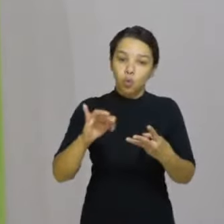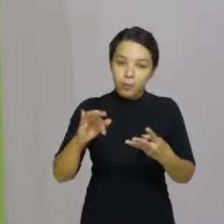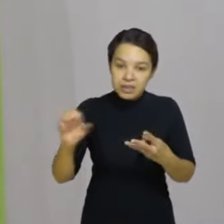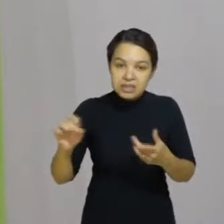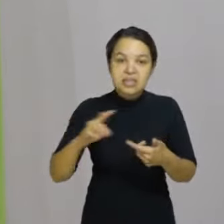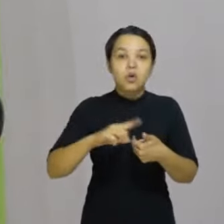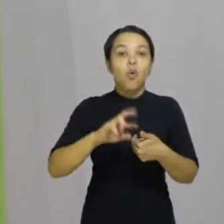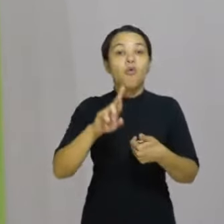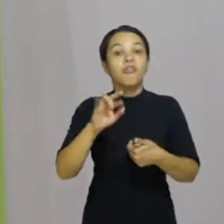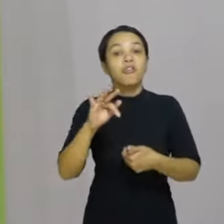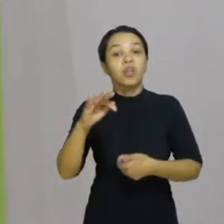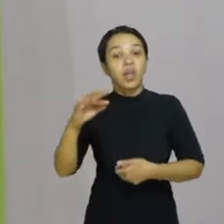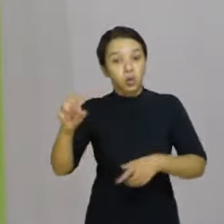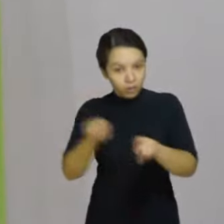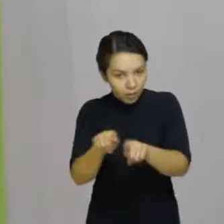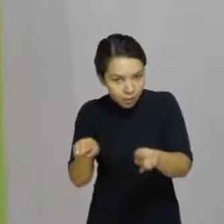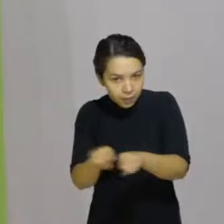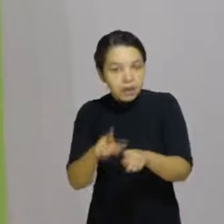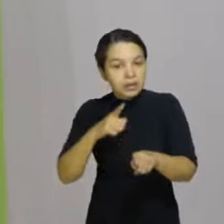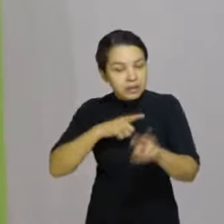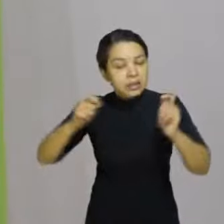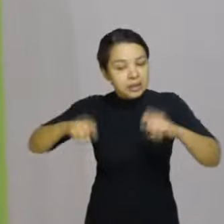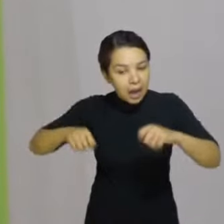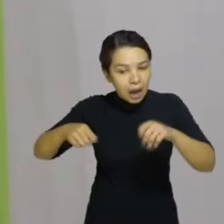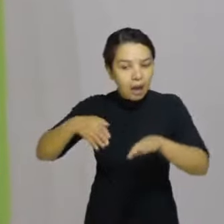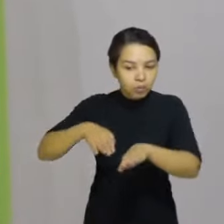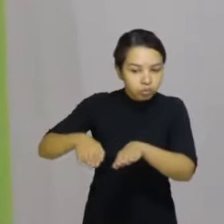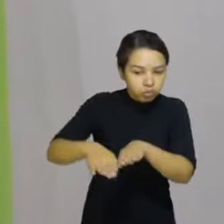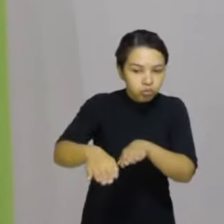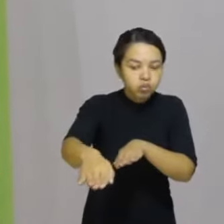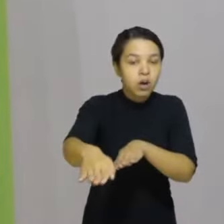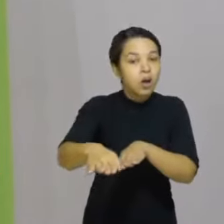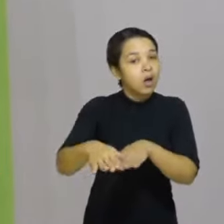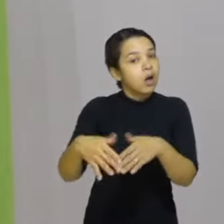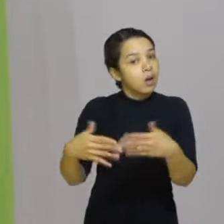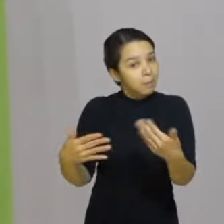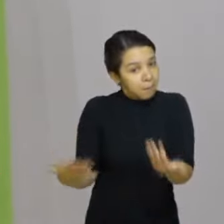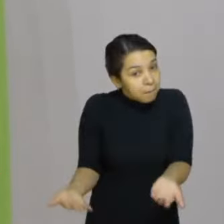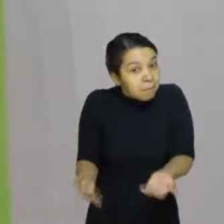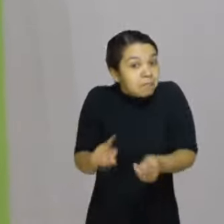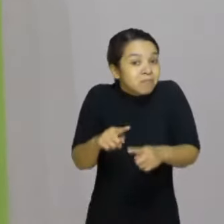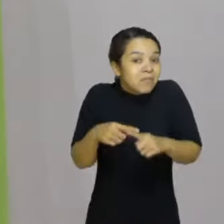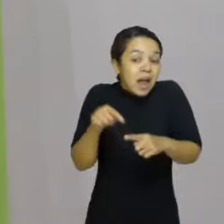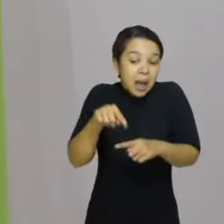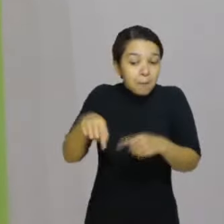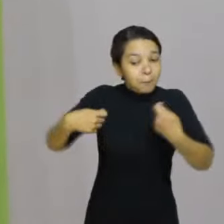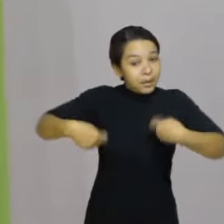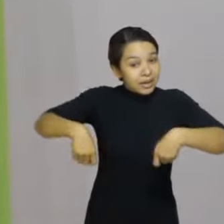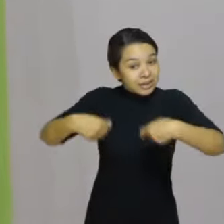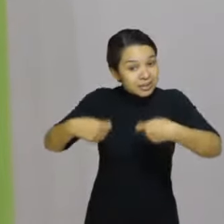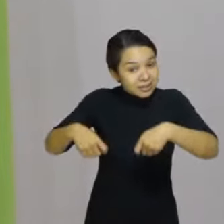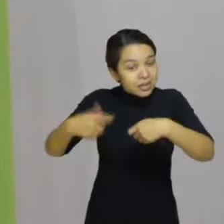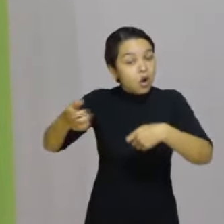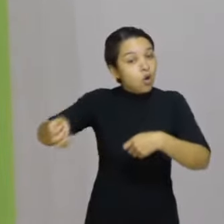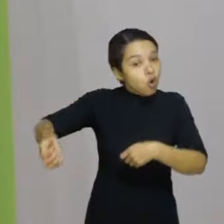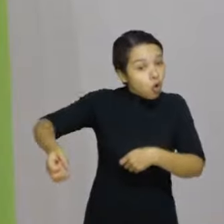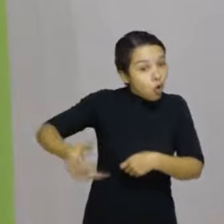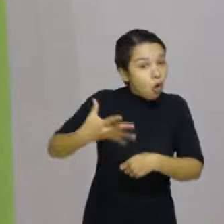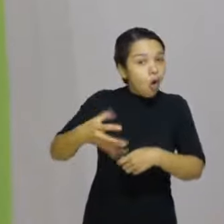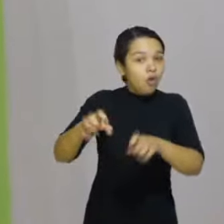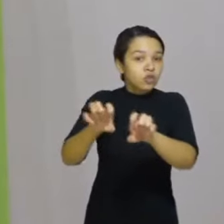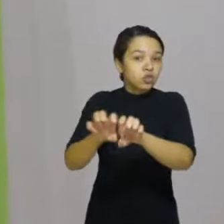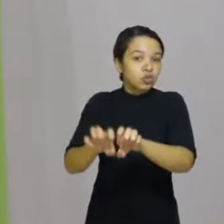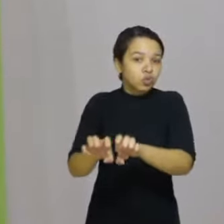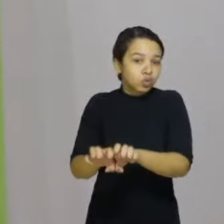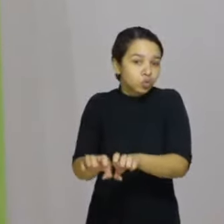Rufino. Agora, evidentemente que todos esses trechos necessitam de uma obra de reestruturação. E para que isso